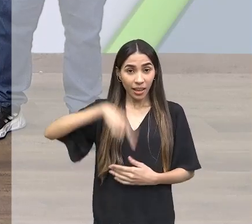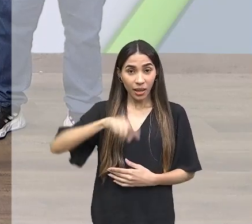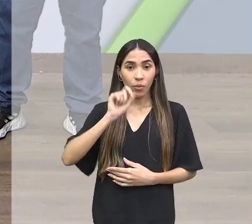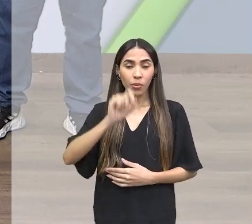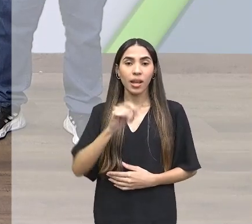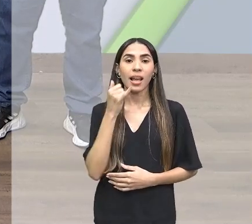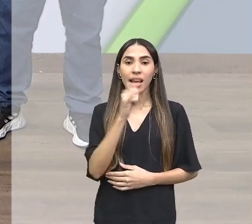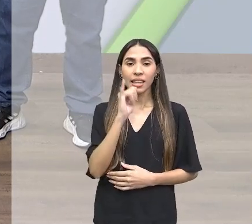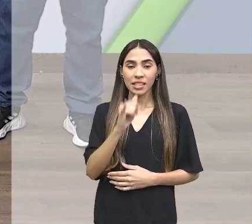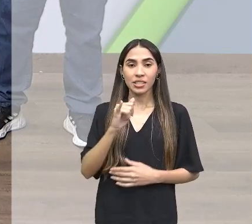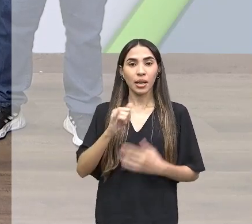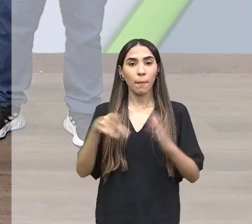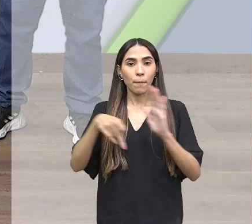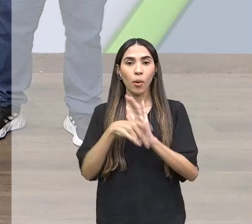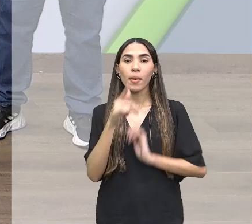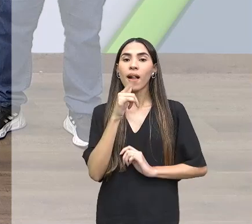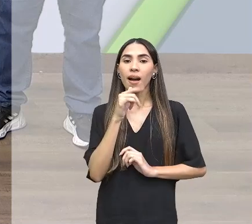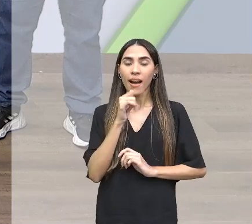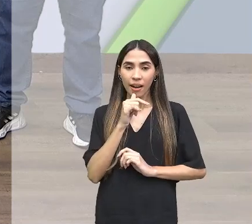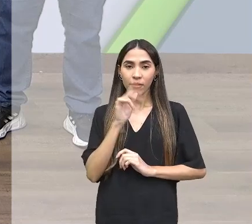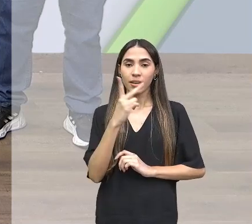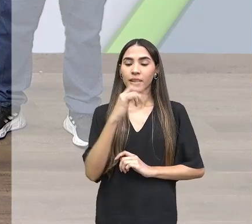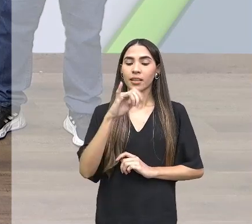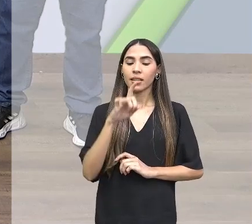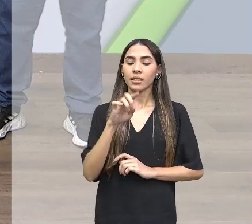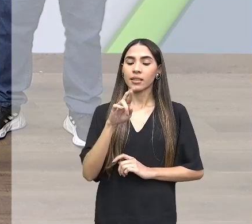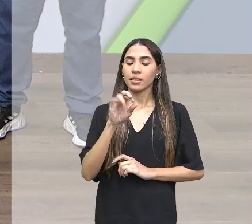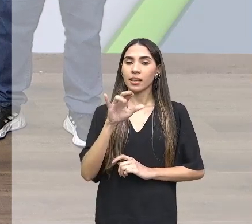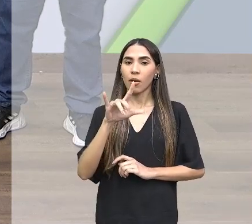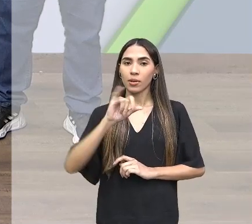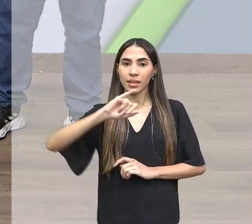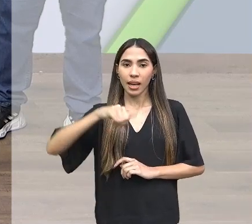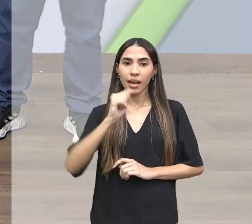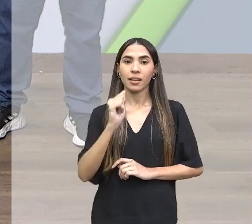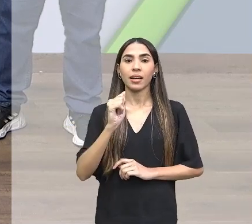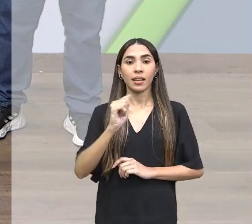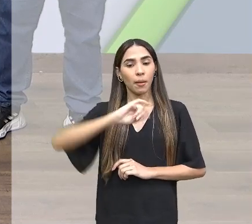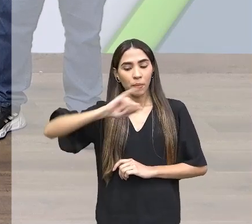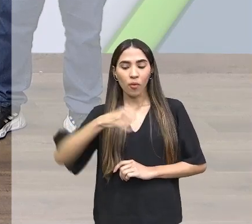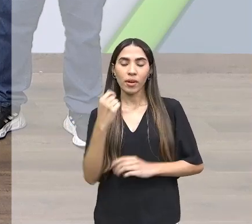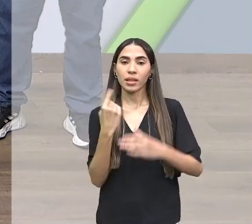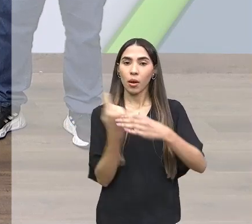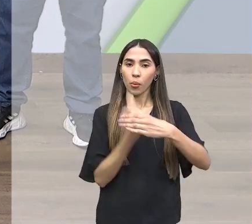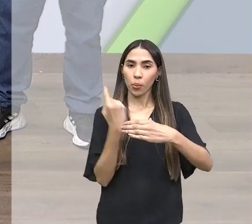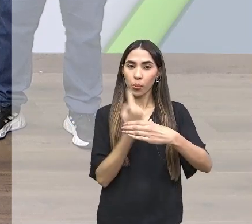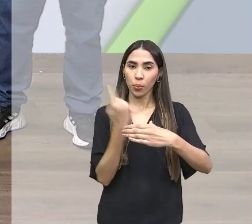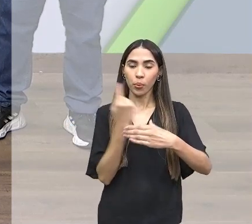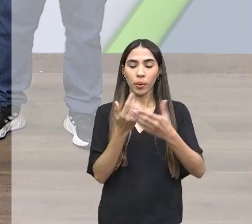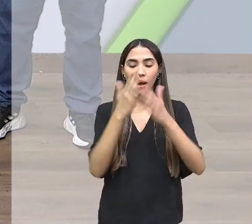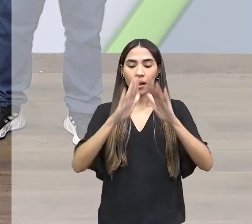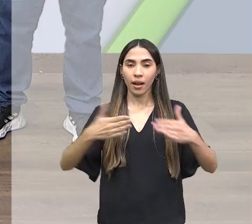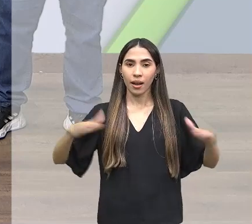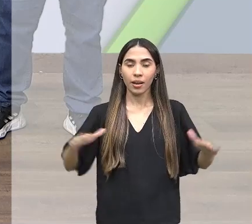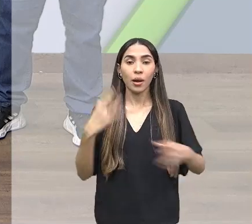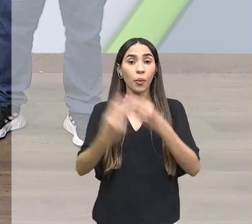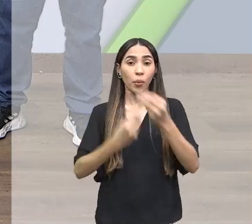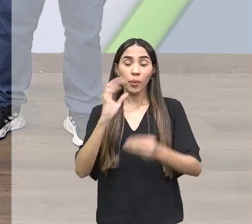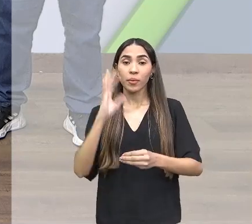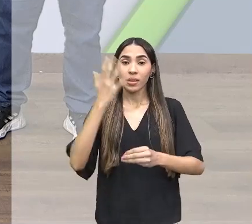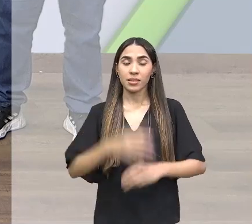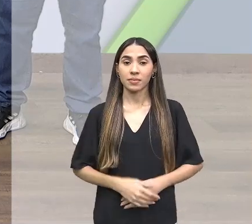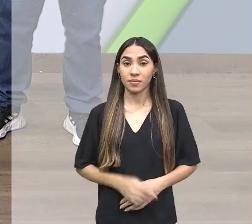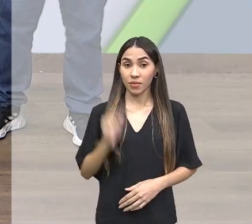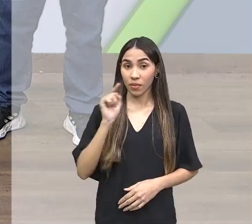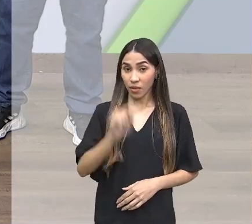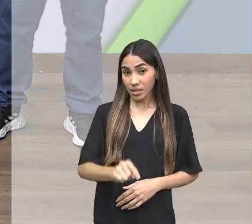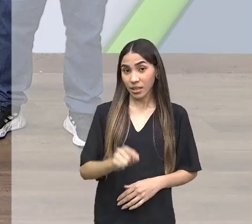é a energia hidráulica. Nós temos uma energia que aproveita o movimento das águas, né? Então, como é que é feito?